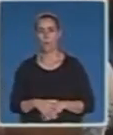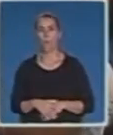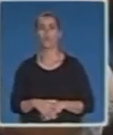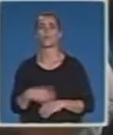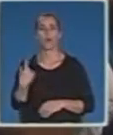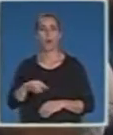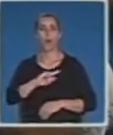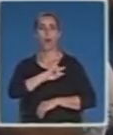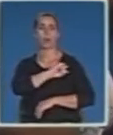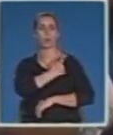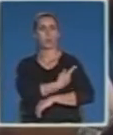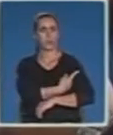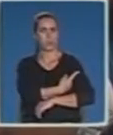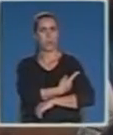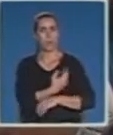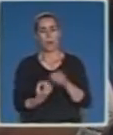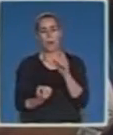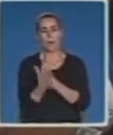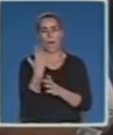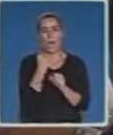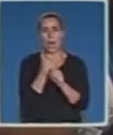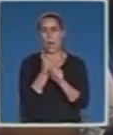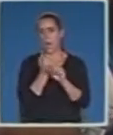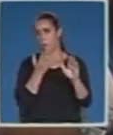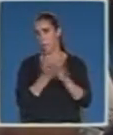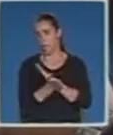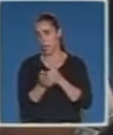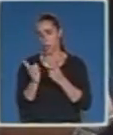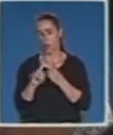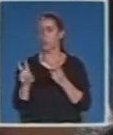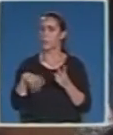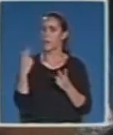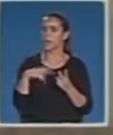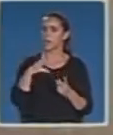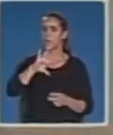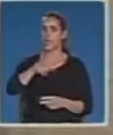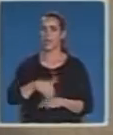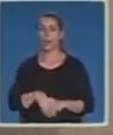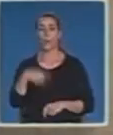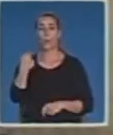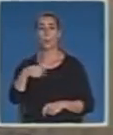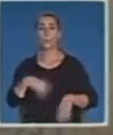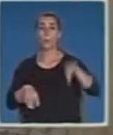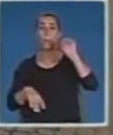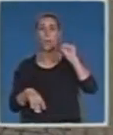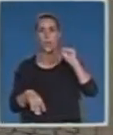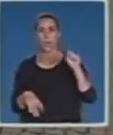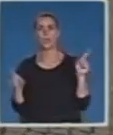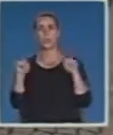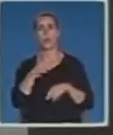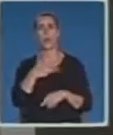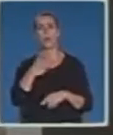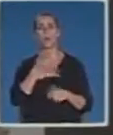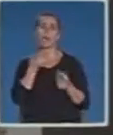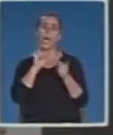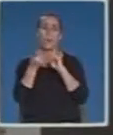imenso, quer do ponto de vista da criação de emprego e da criação de riqueza na nossa região. O presidente do PS esteve ainda numa empresa de